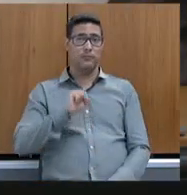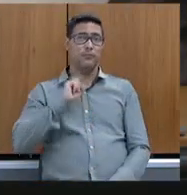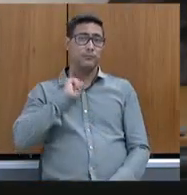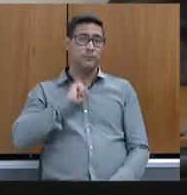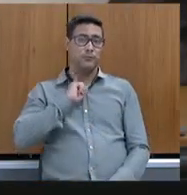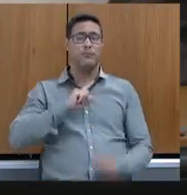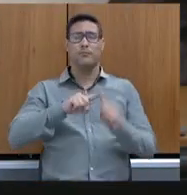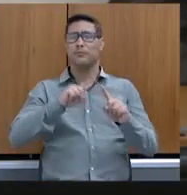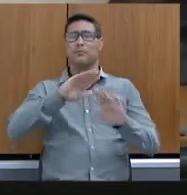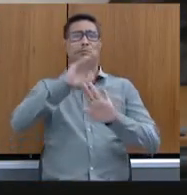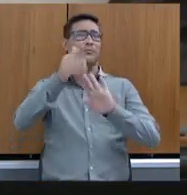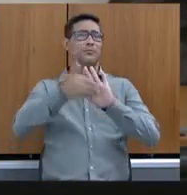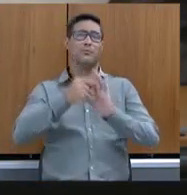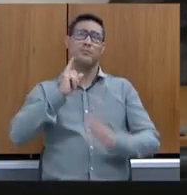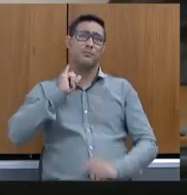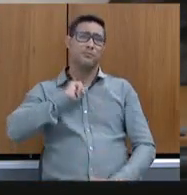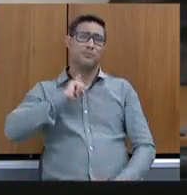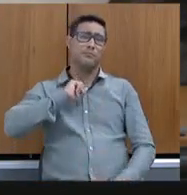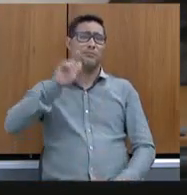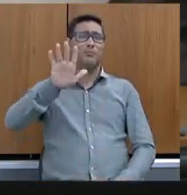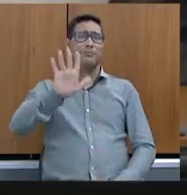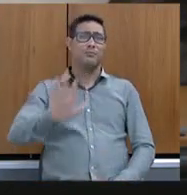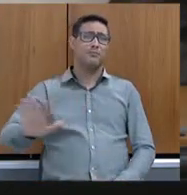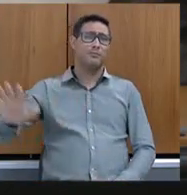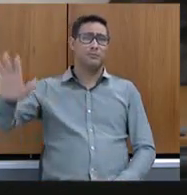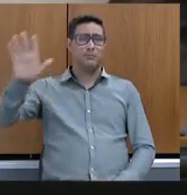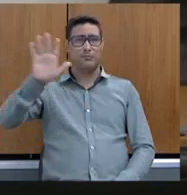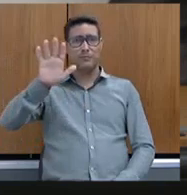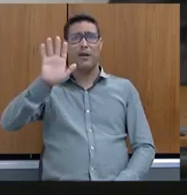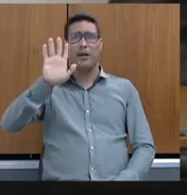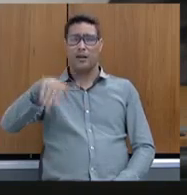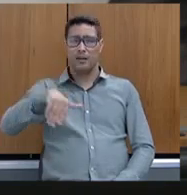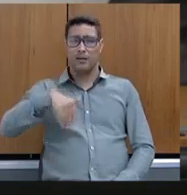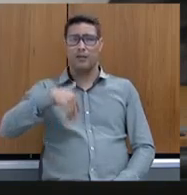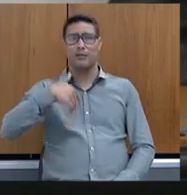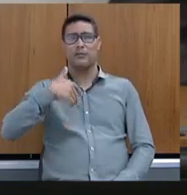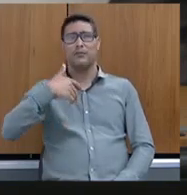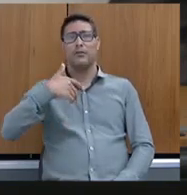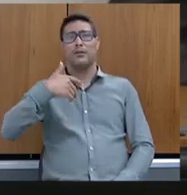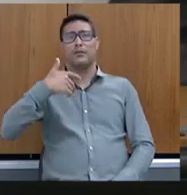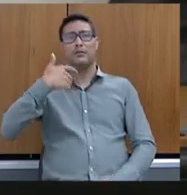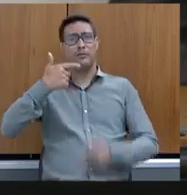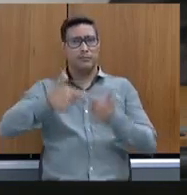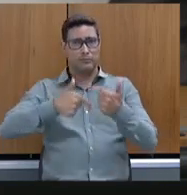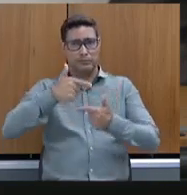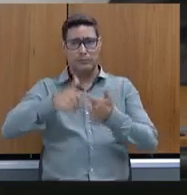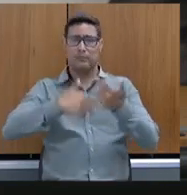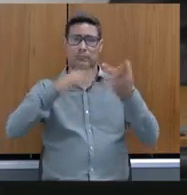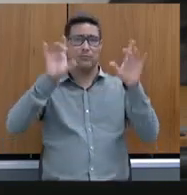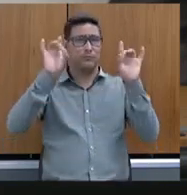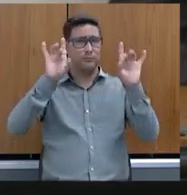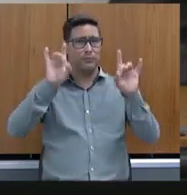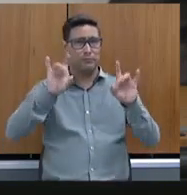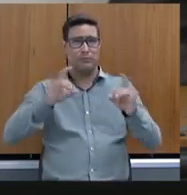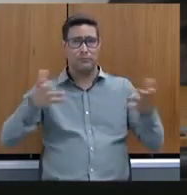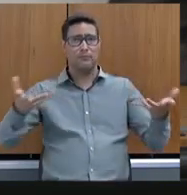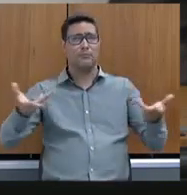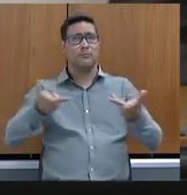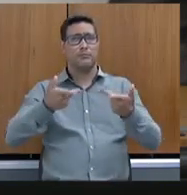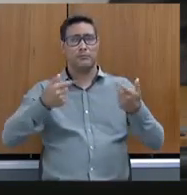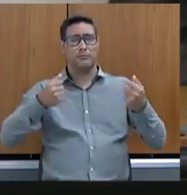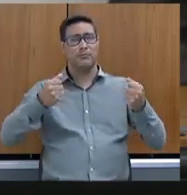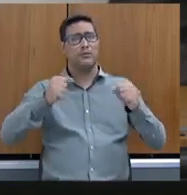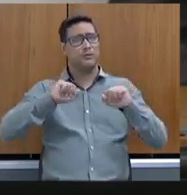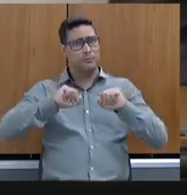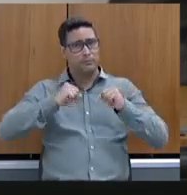Gerais né um parlamentar exemplar primoroso muito dedicado